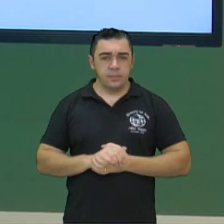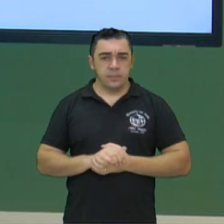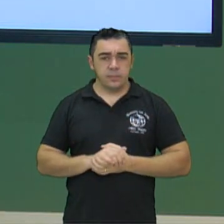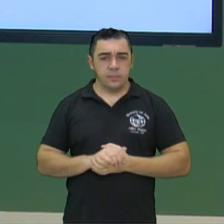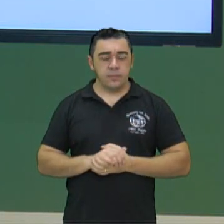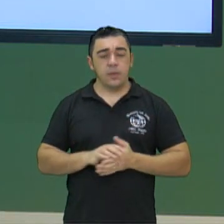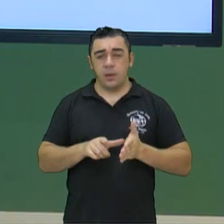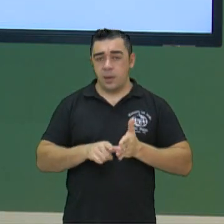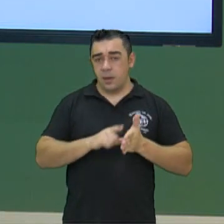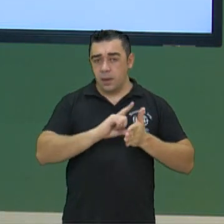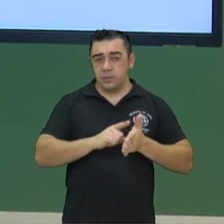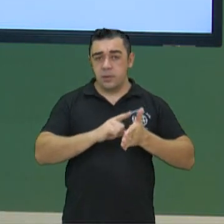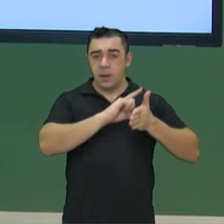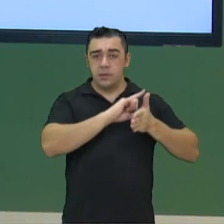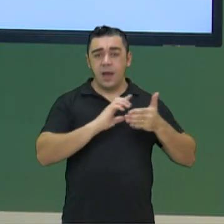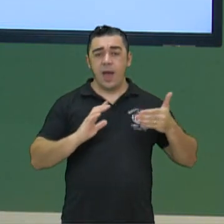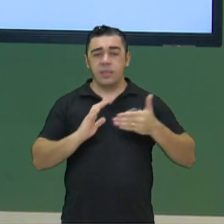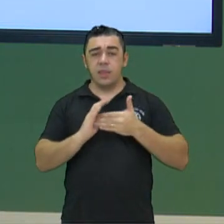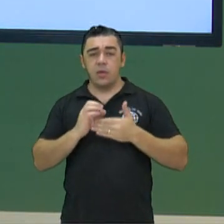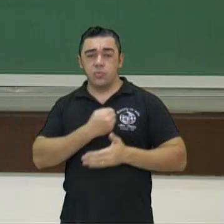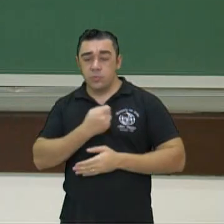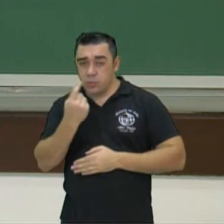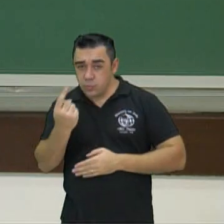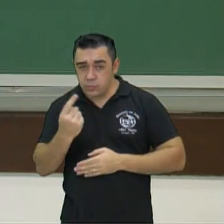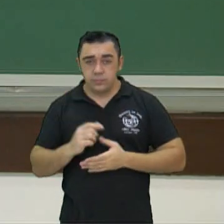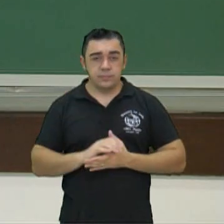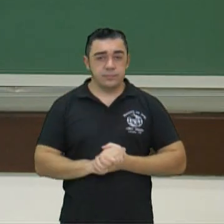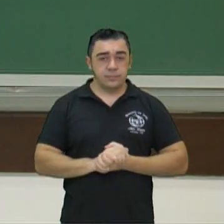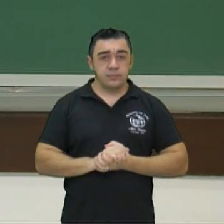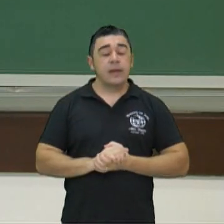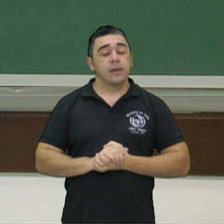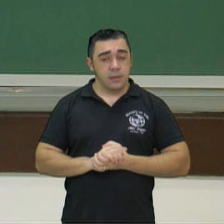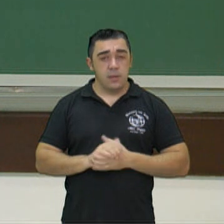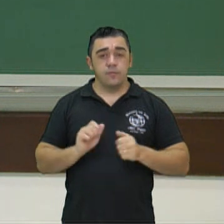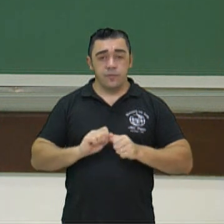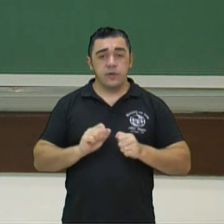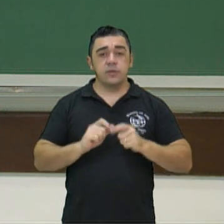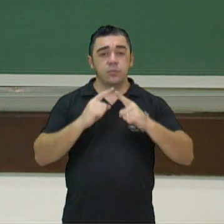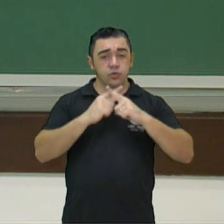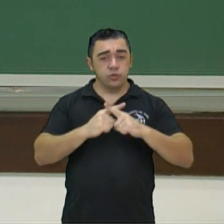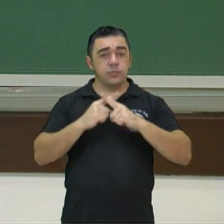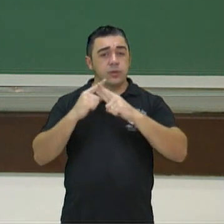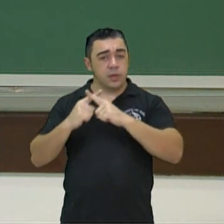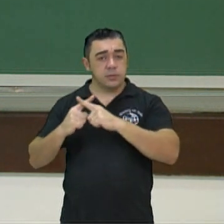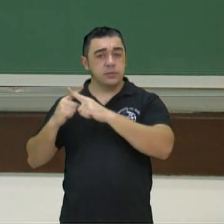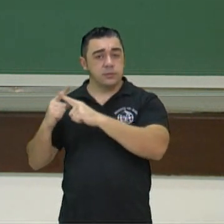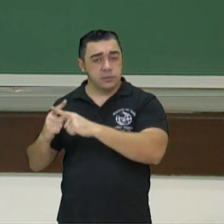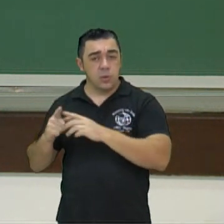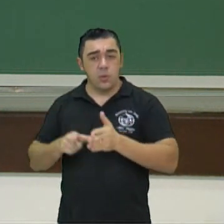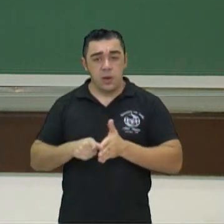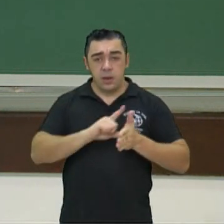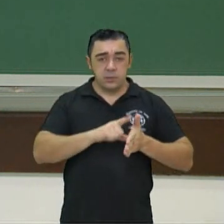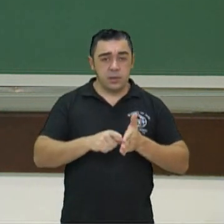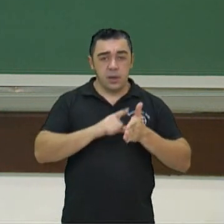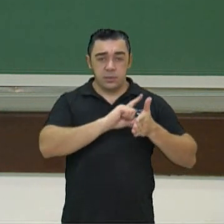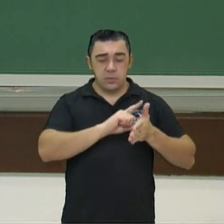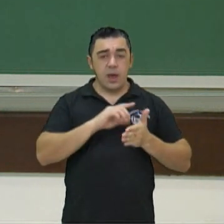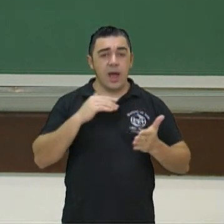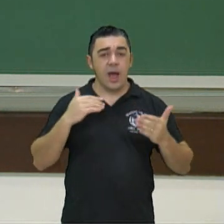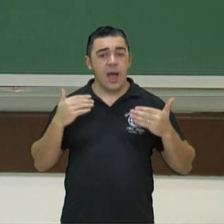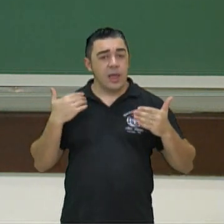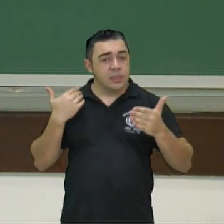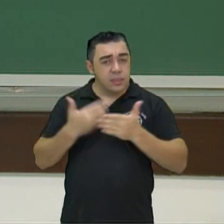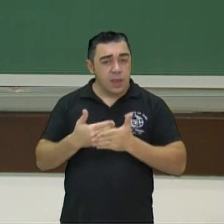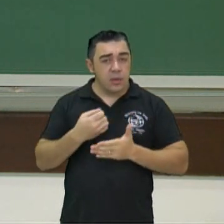o seu antecessor até chegar ao número 1. Fazer a multiplicação dos seus antecessores até chegar